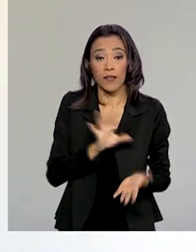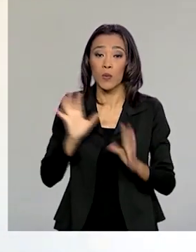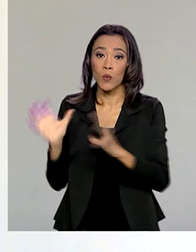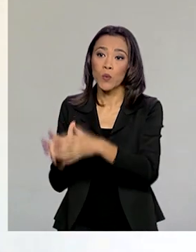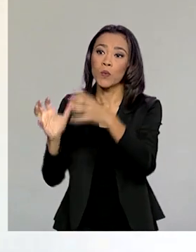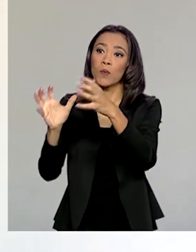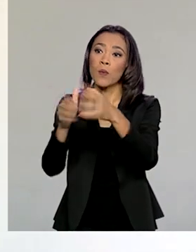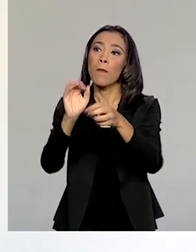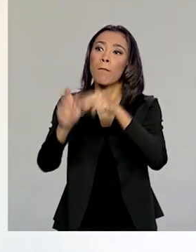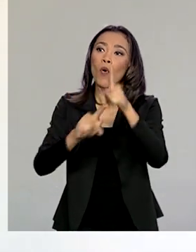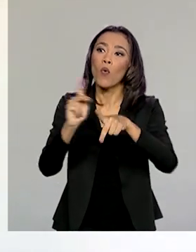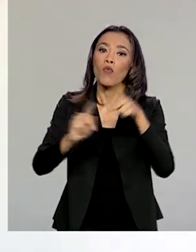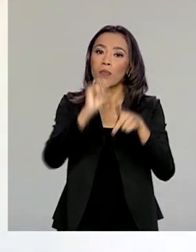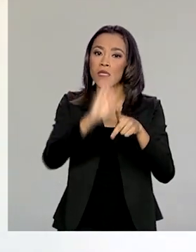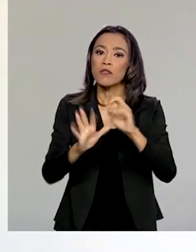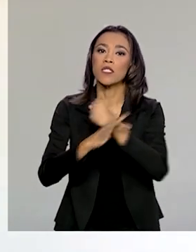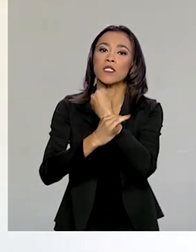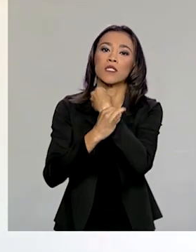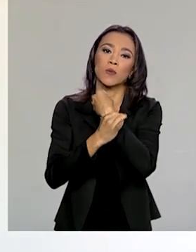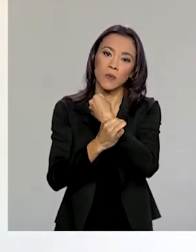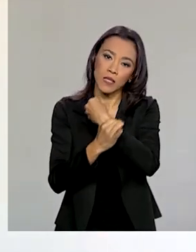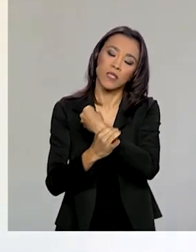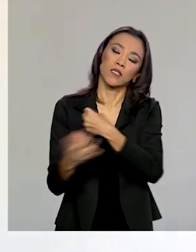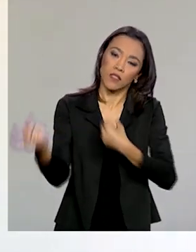esteja em segurança no nosso território nacional. cada segurança continua sendo dos E aí